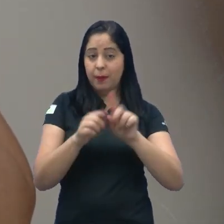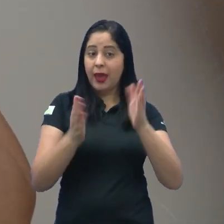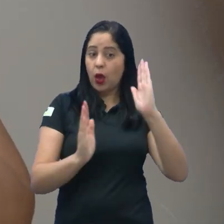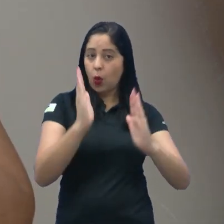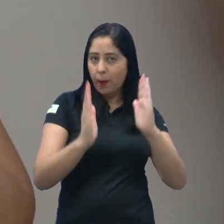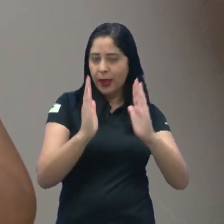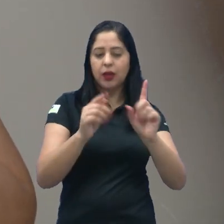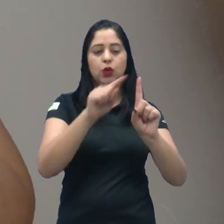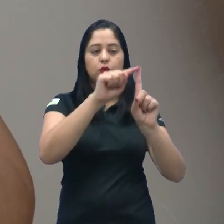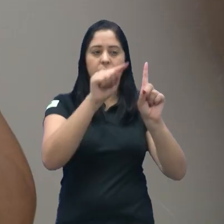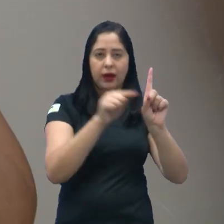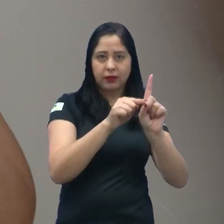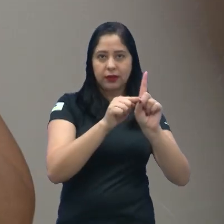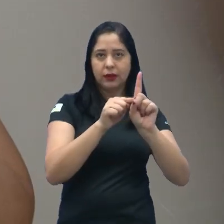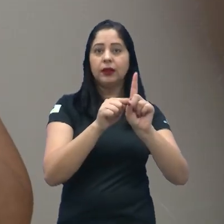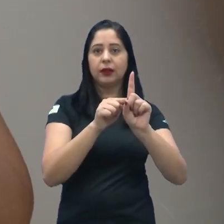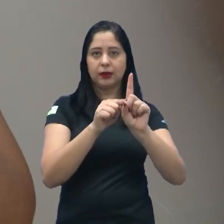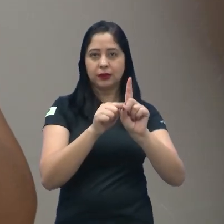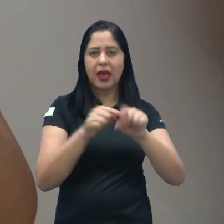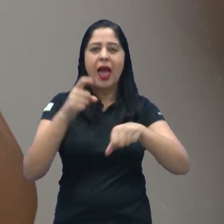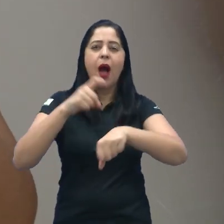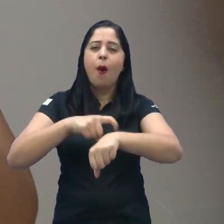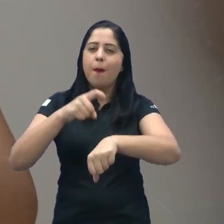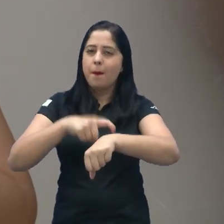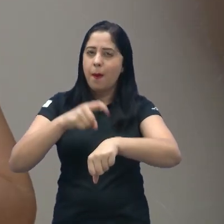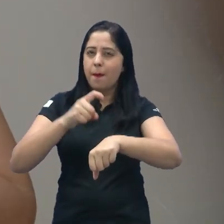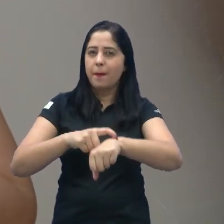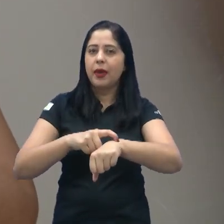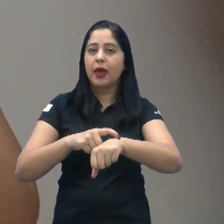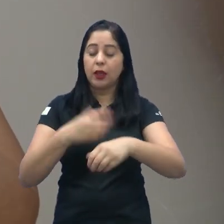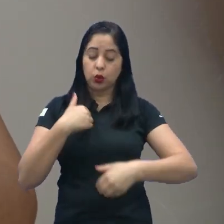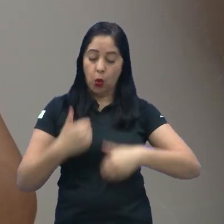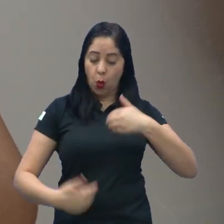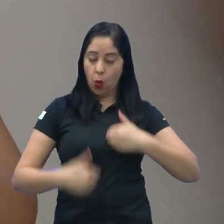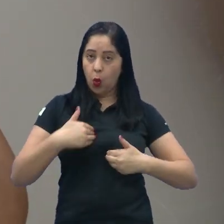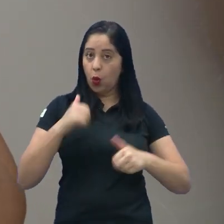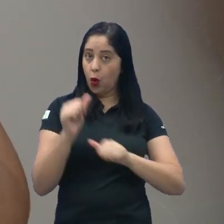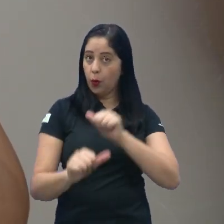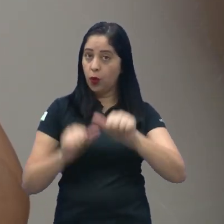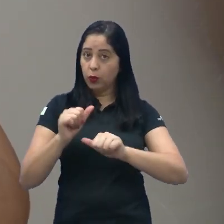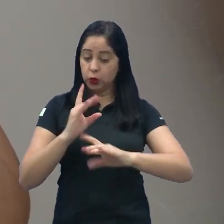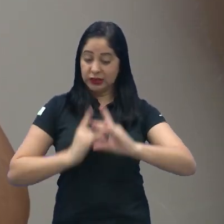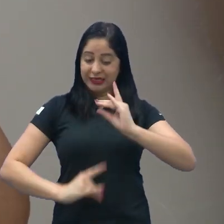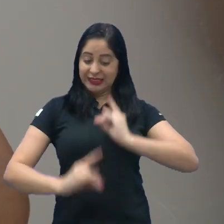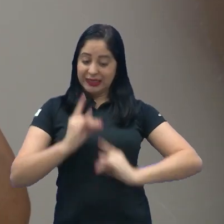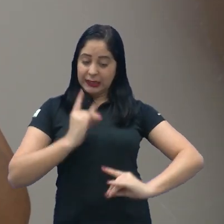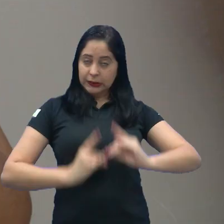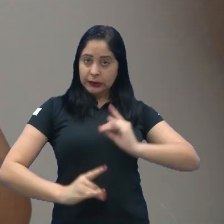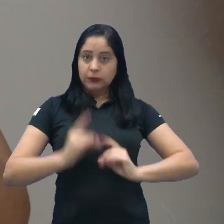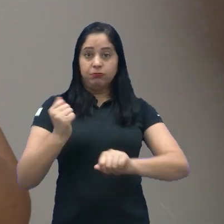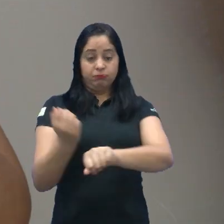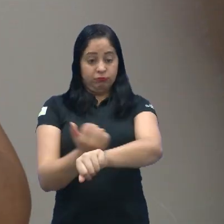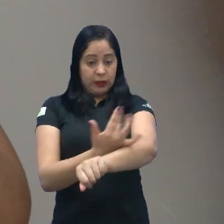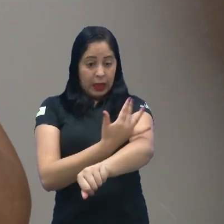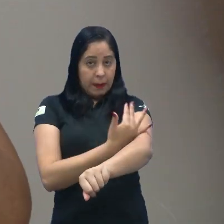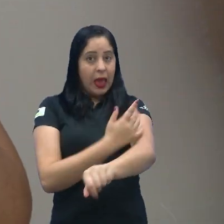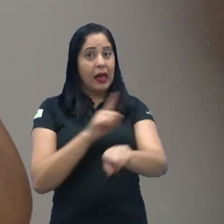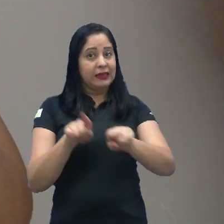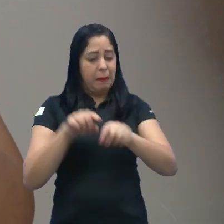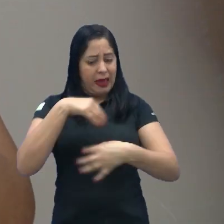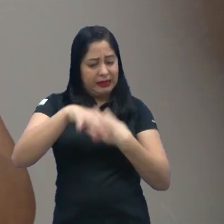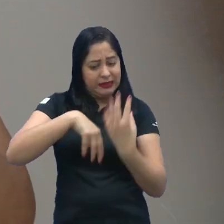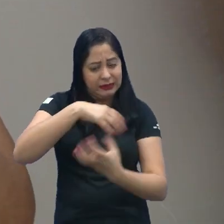parto e pós-parto. É um momento de grandes mudanças físicas, hormonais e emocionais. E a mulher está